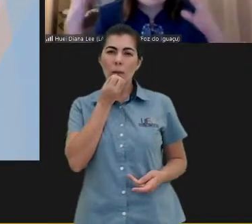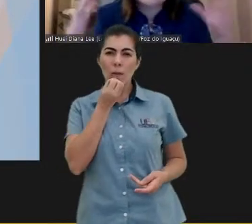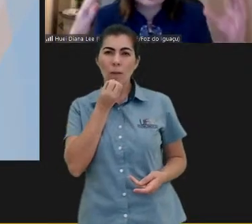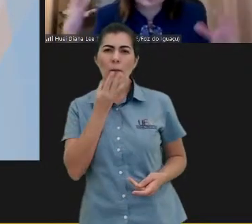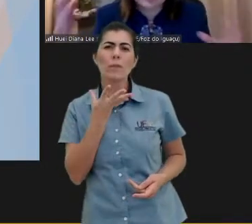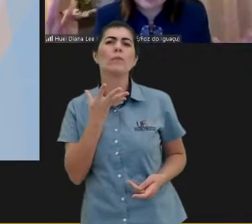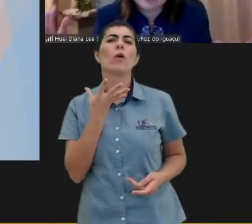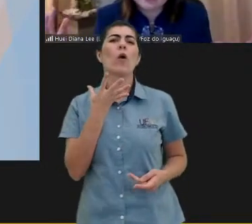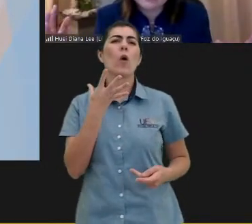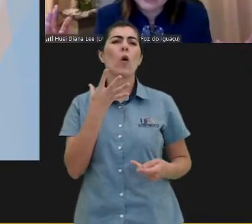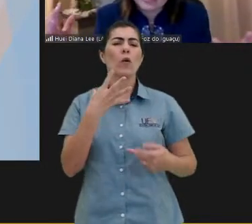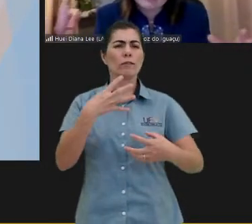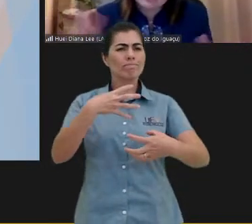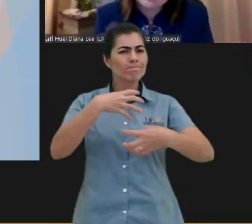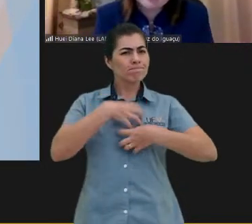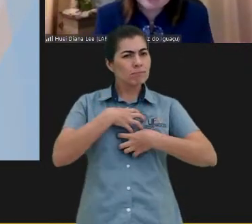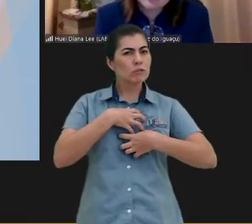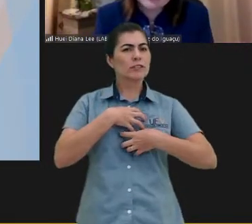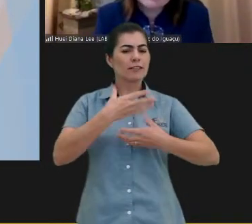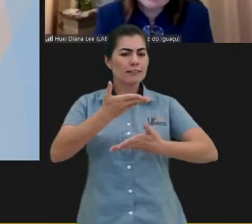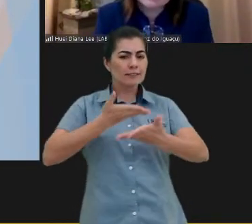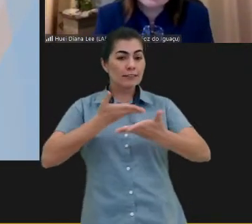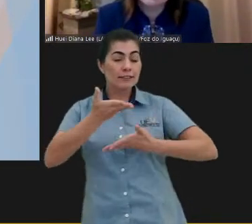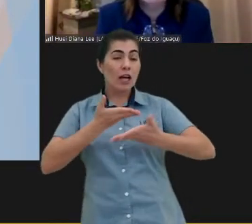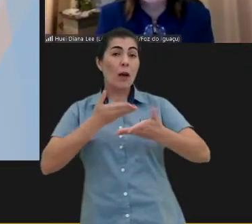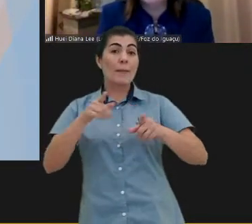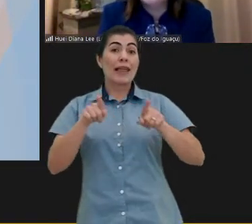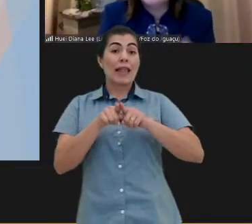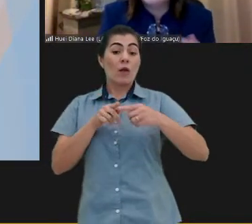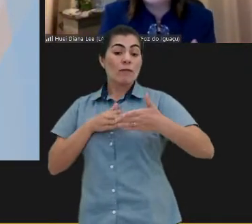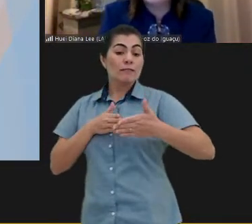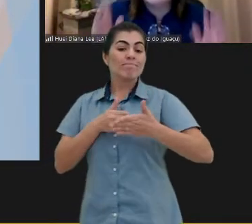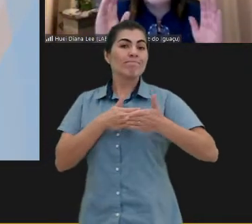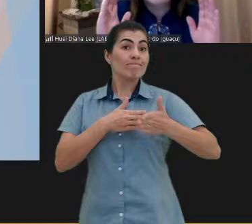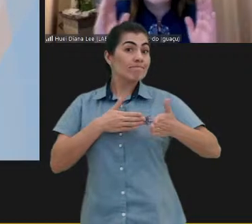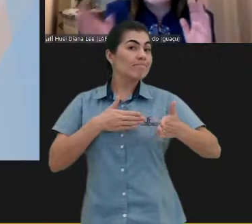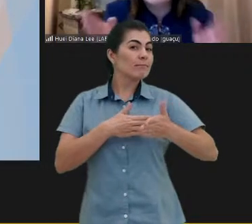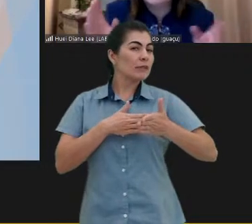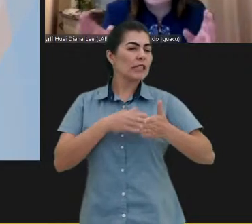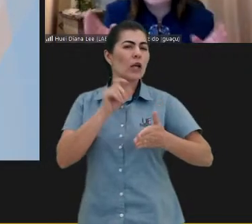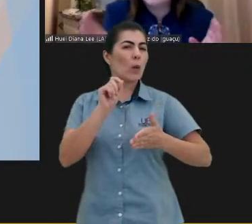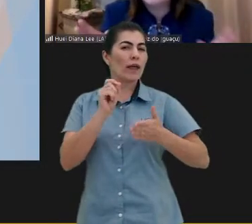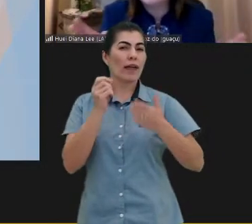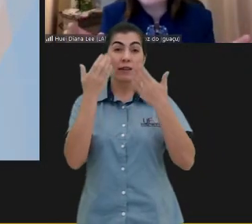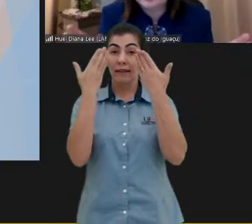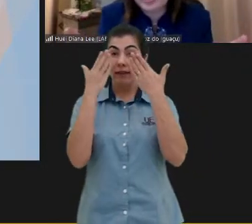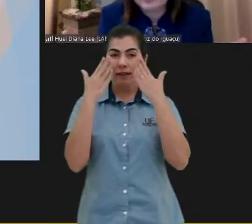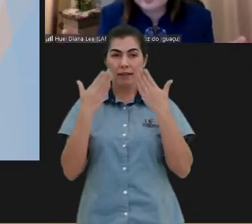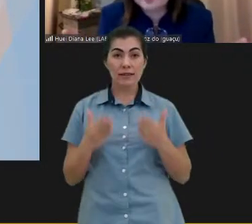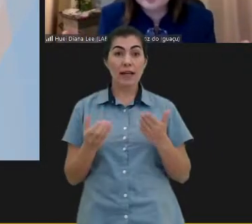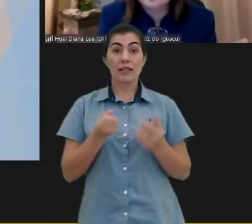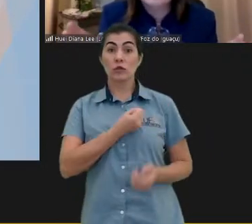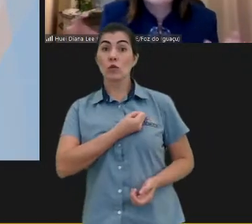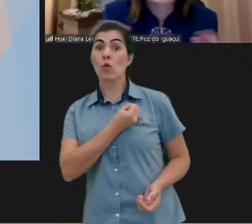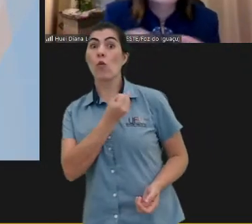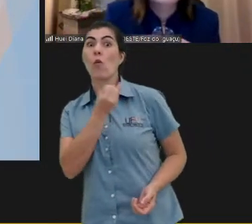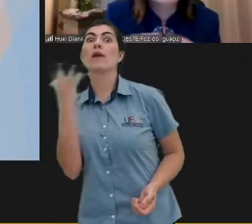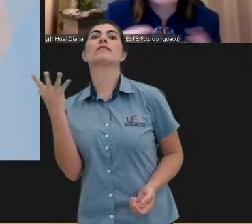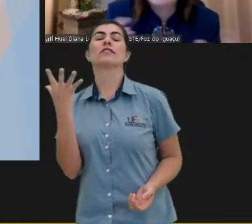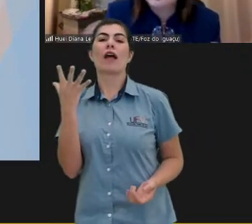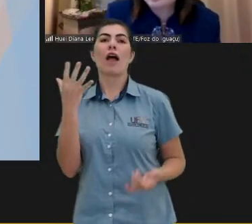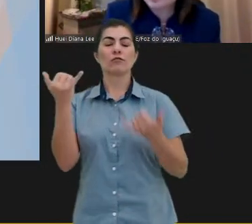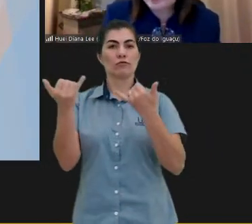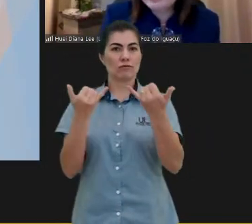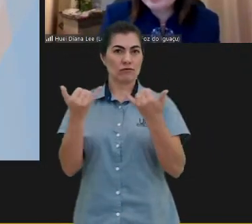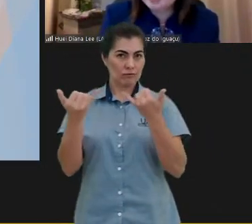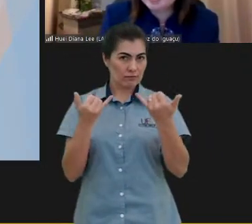com sensações, mas nós temos uma limitação em analisar uma certa quantidade de variáveis.